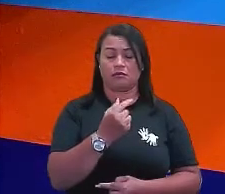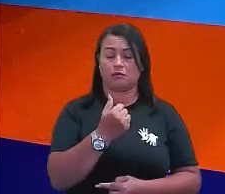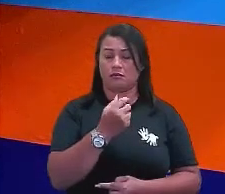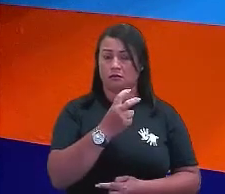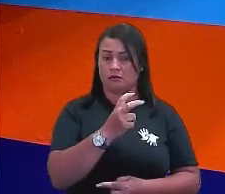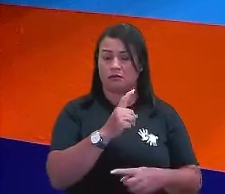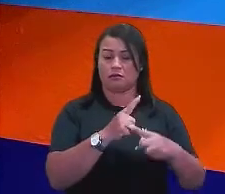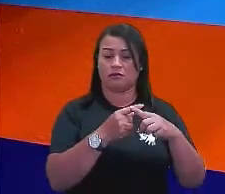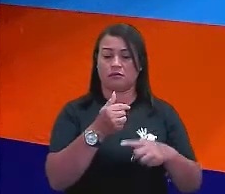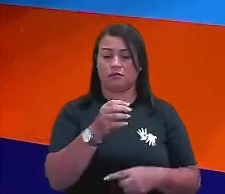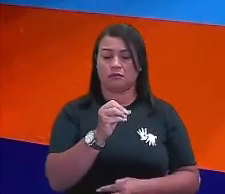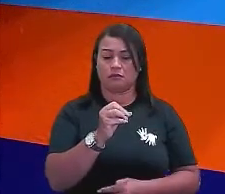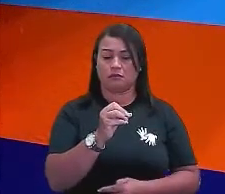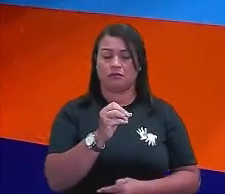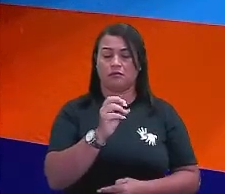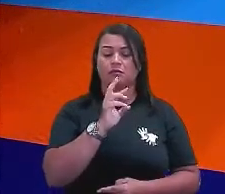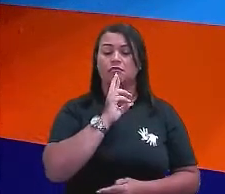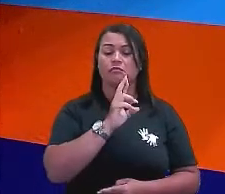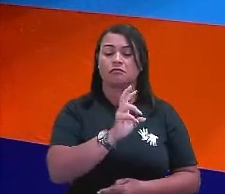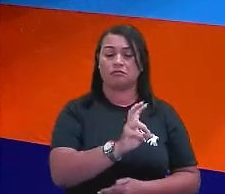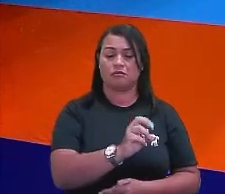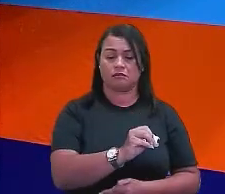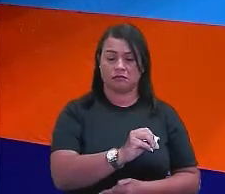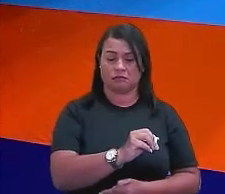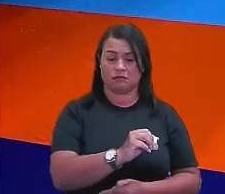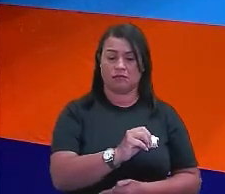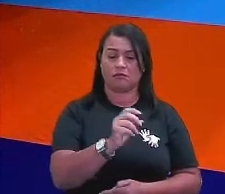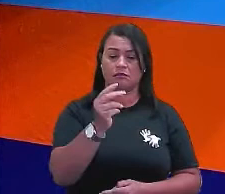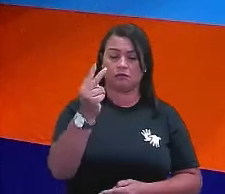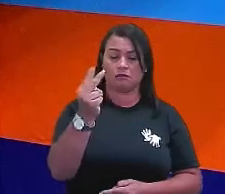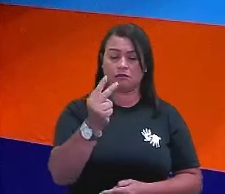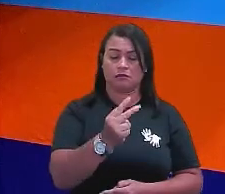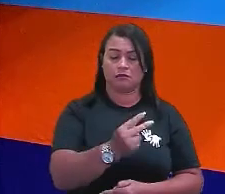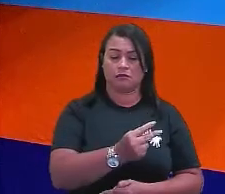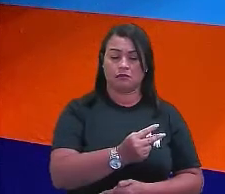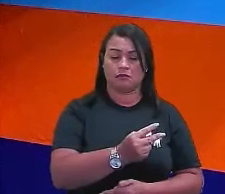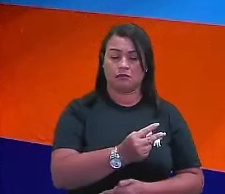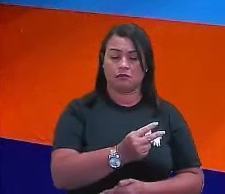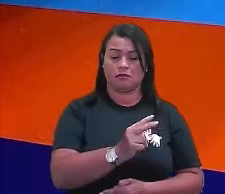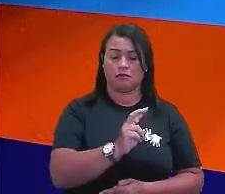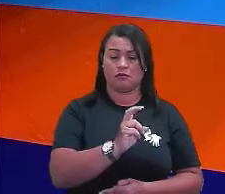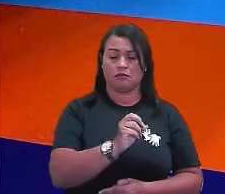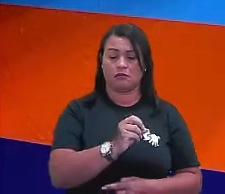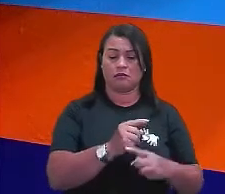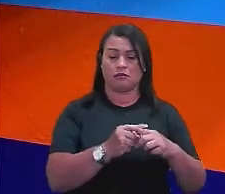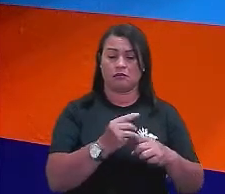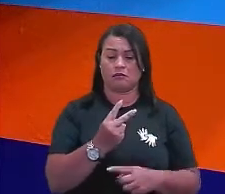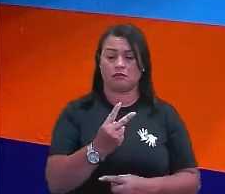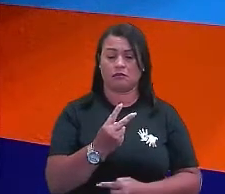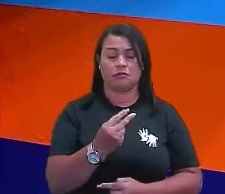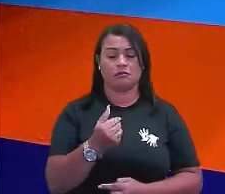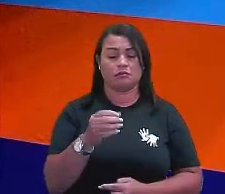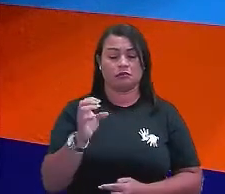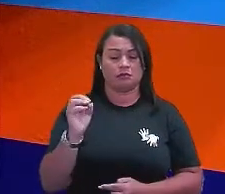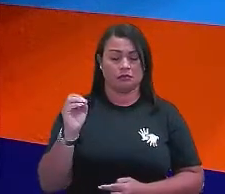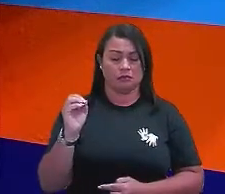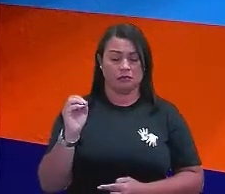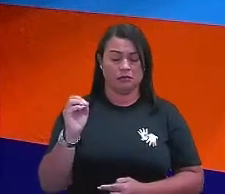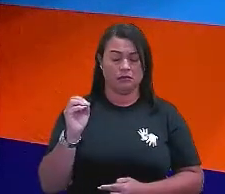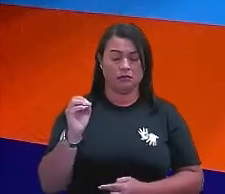10, que vai dar 50. E aí eu puxo 2 para cá, e aí 50 vezes 2 dá